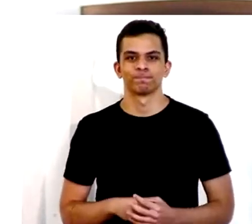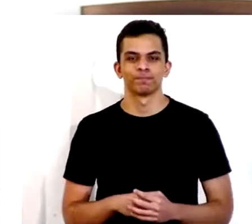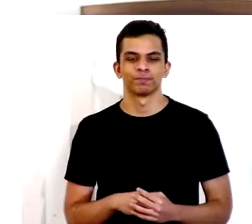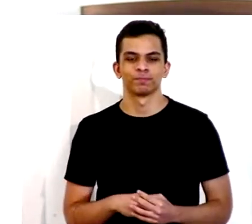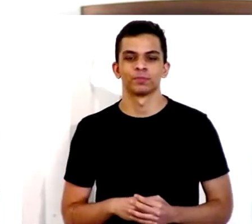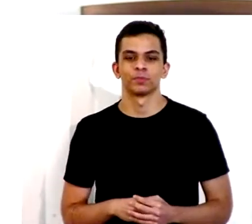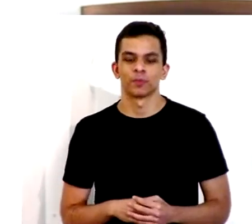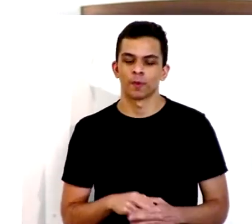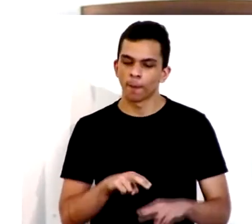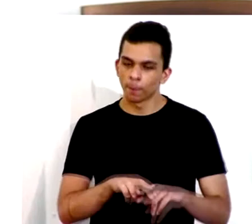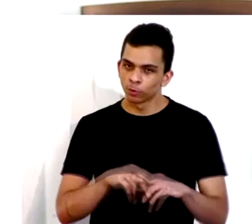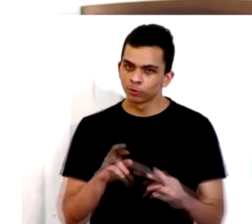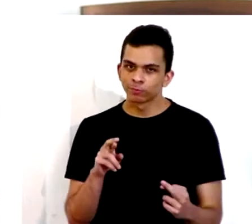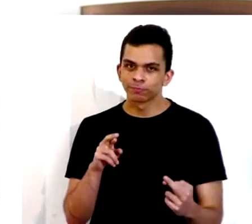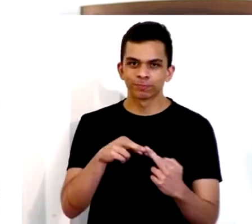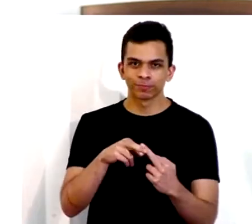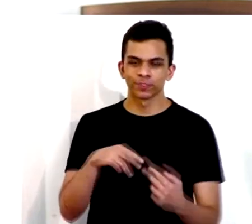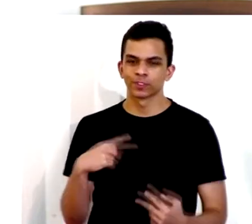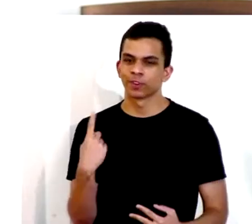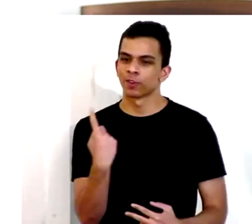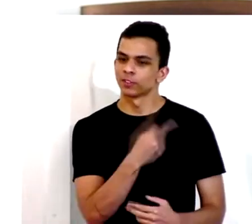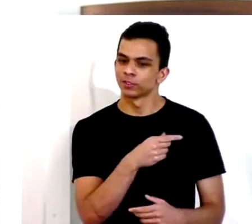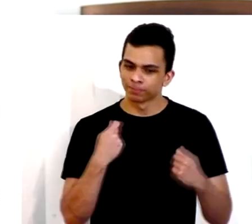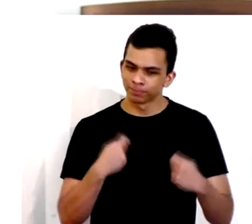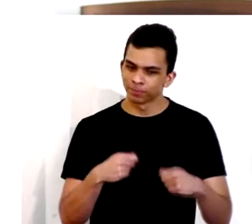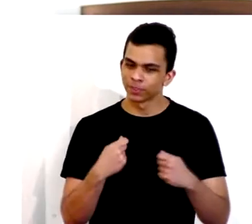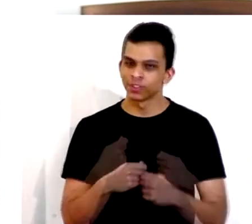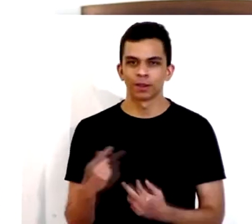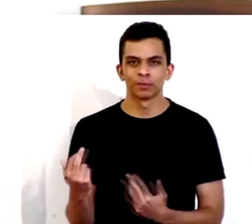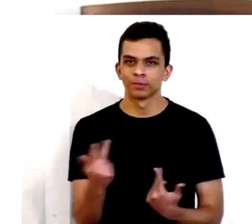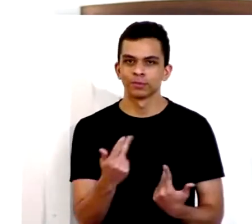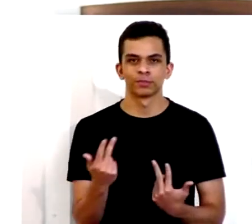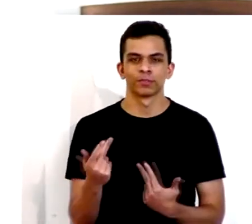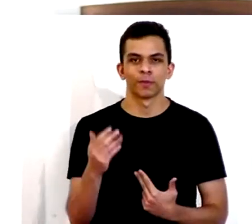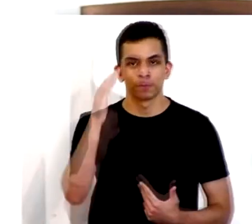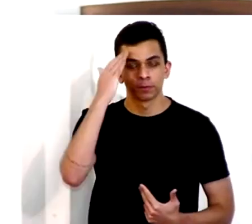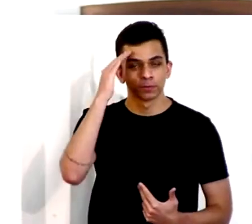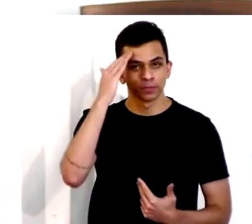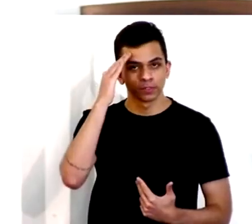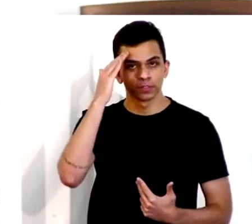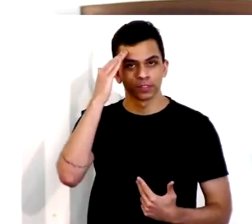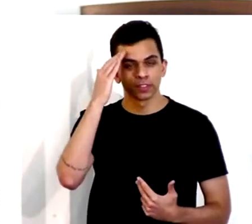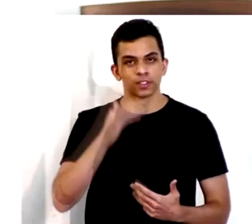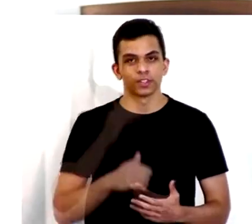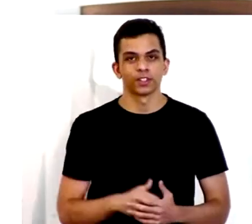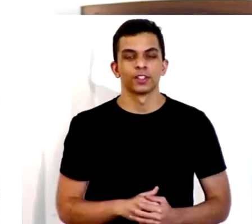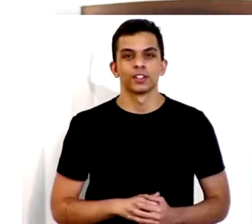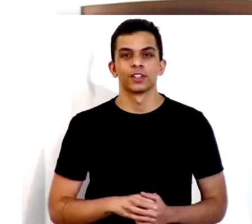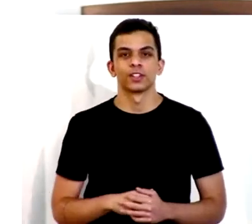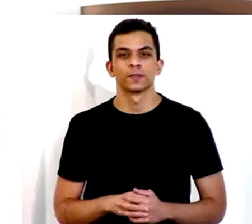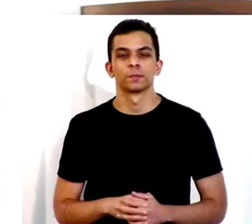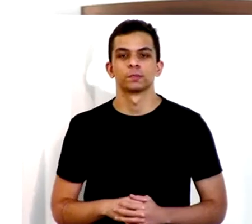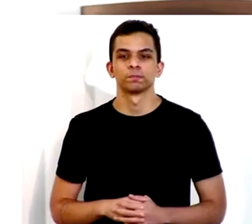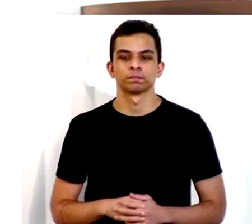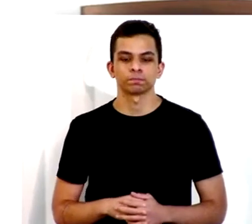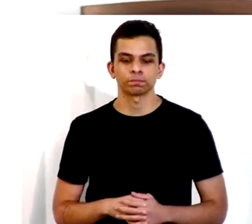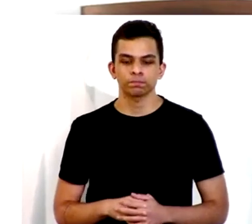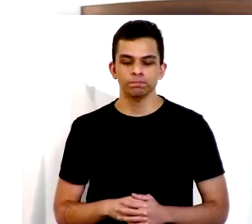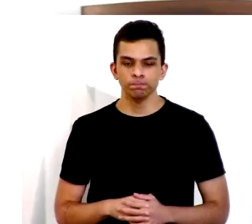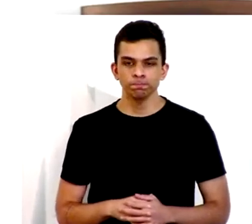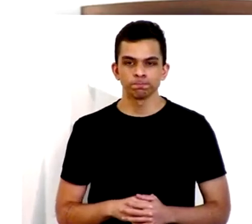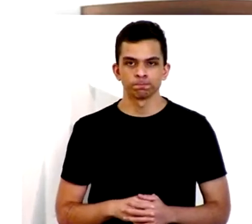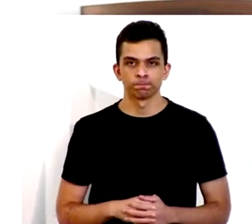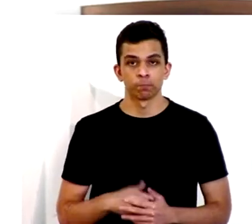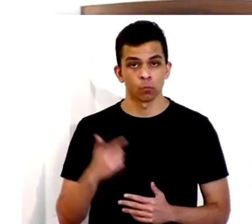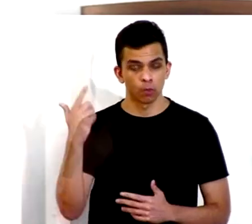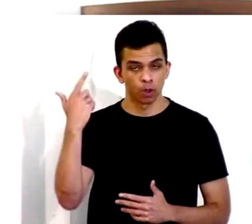Veja que nós precisamos ter isso em mente, mas não só isso na